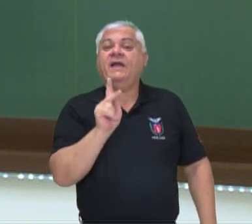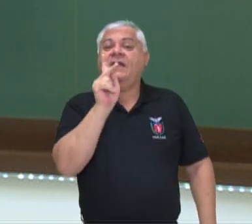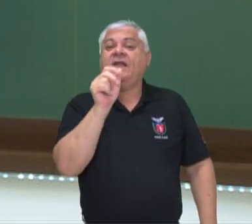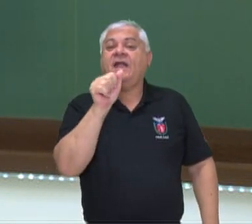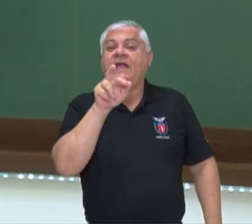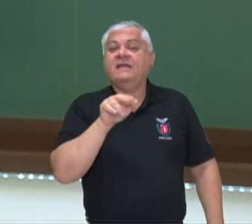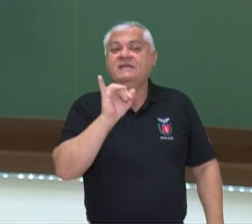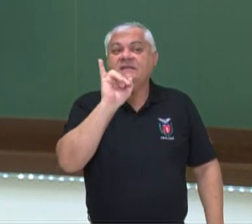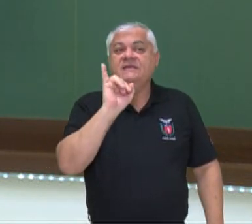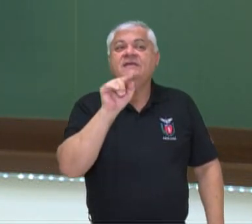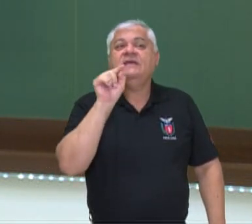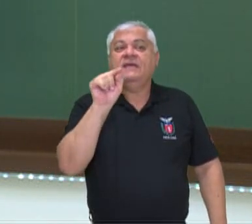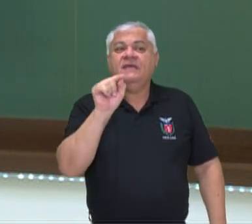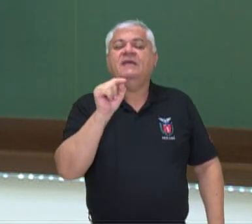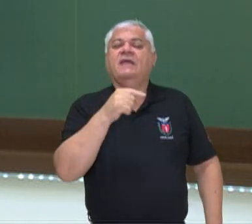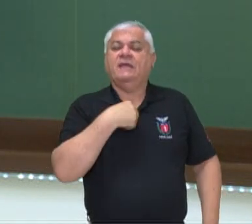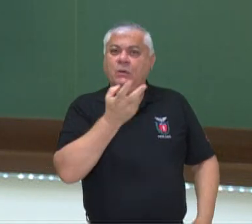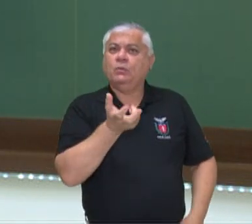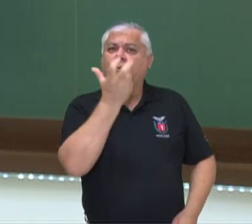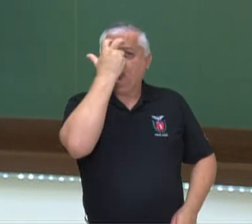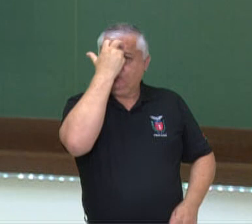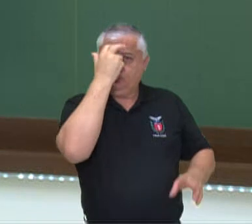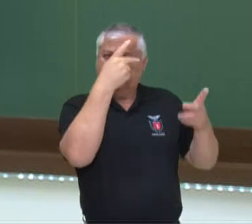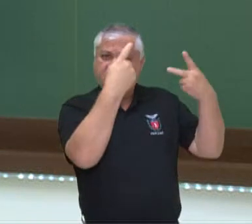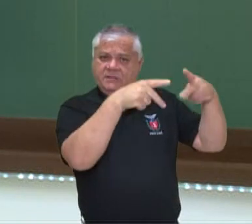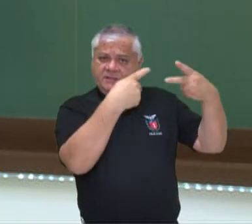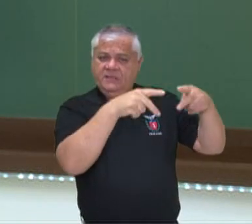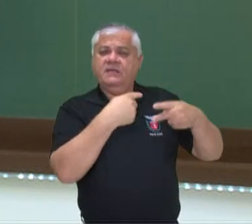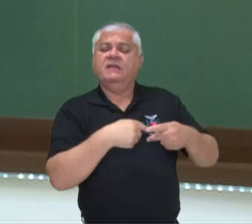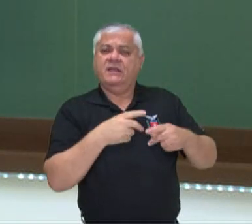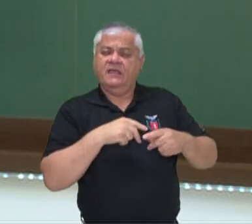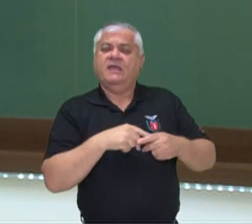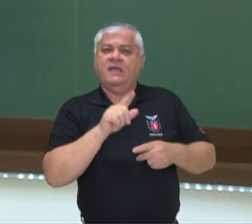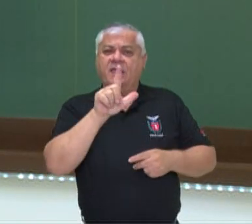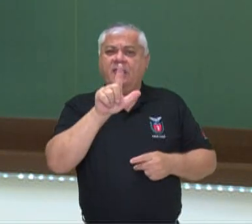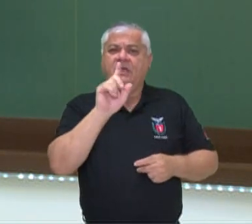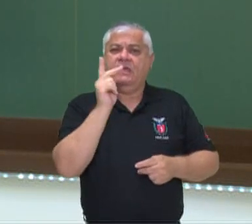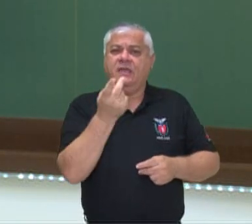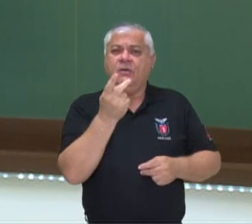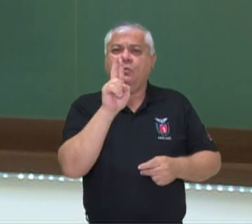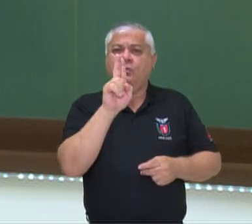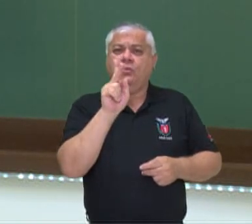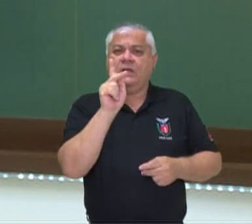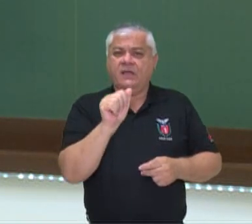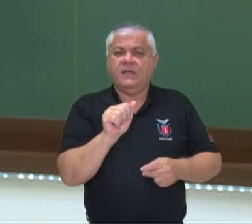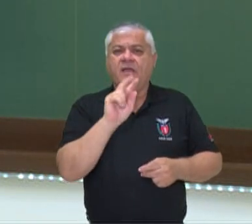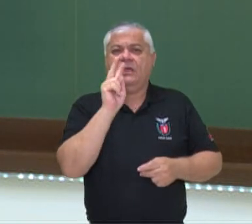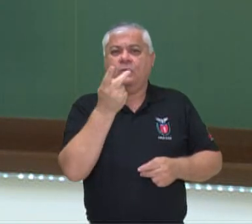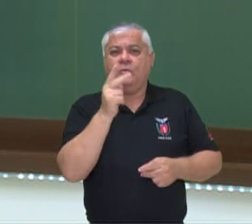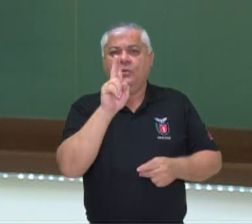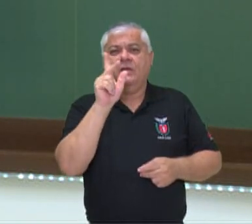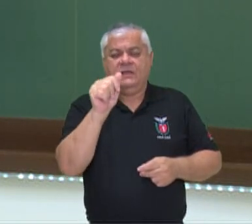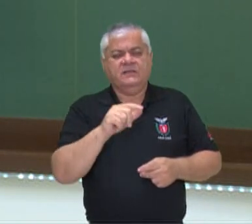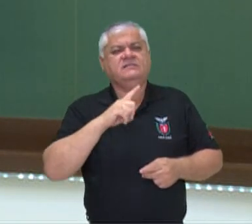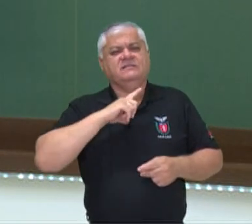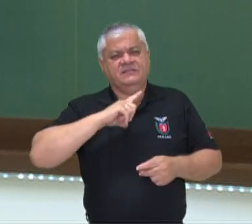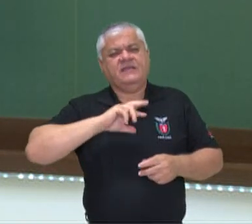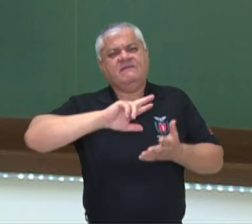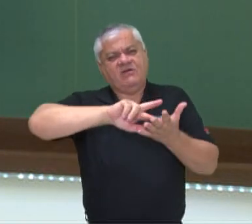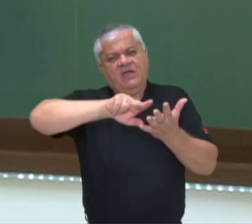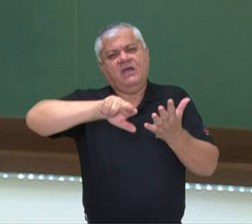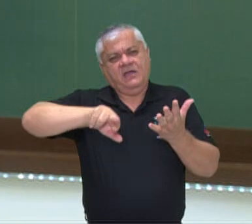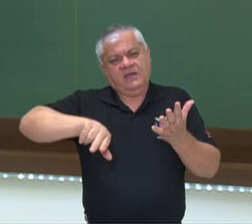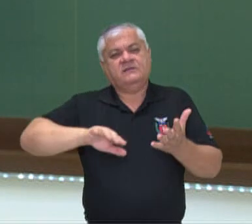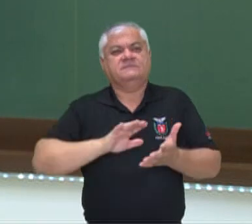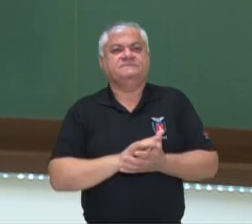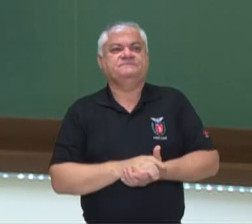povo que, né, cultua ou que tem a tradição do Uca-Uca, tá? Um deles, né? Existem outros que também